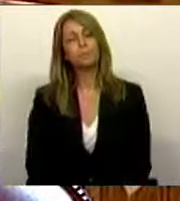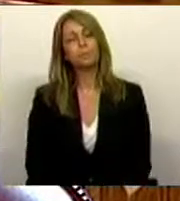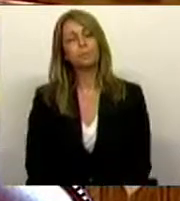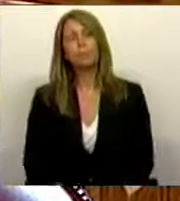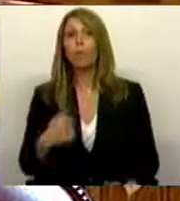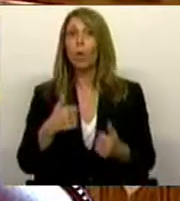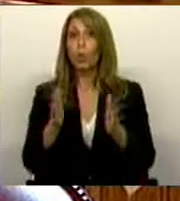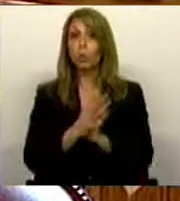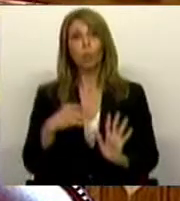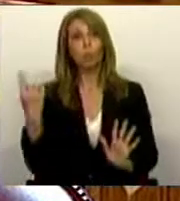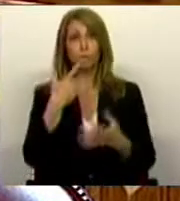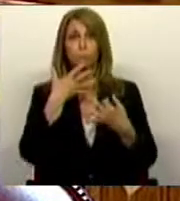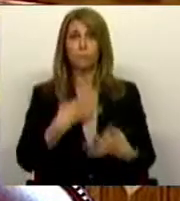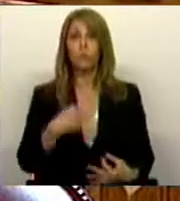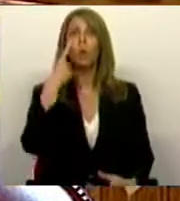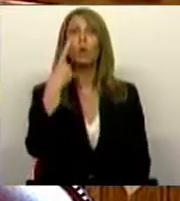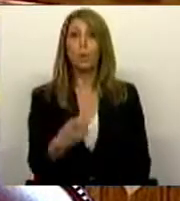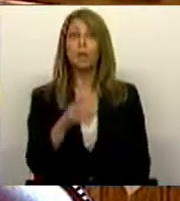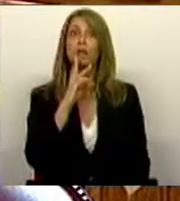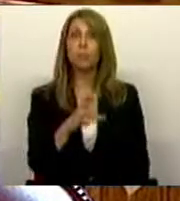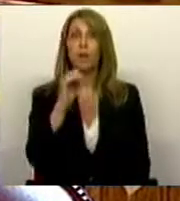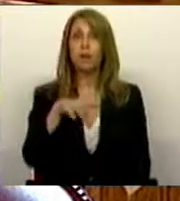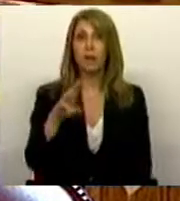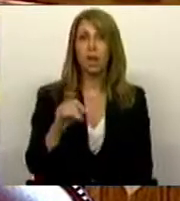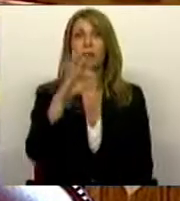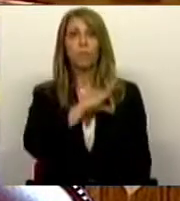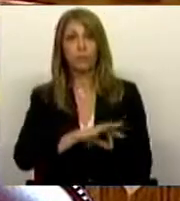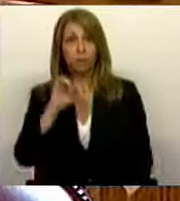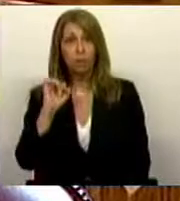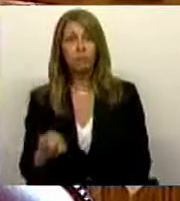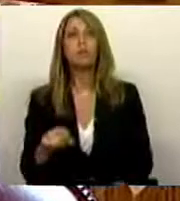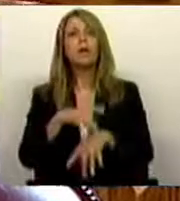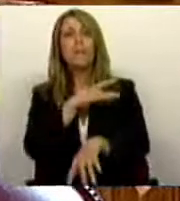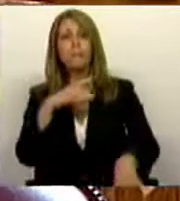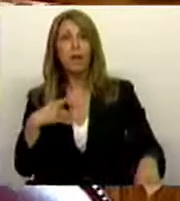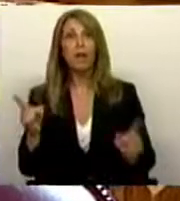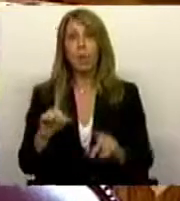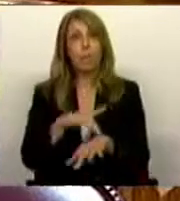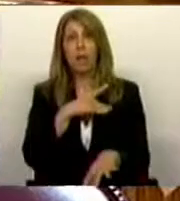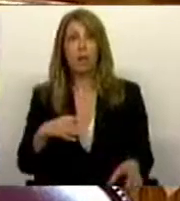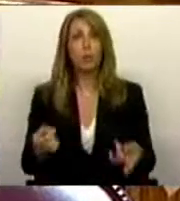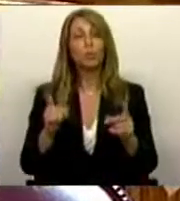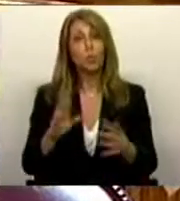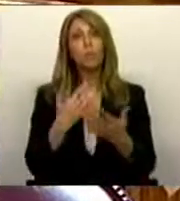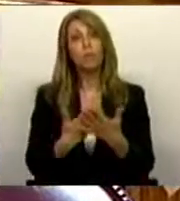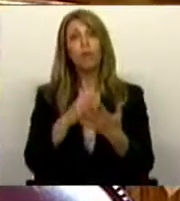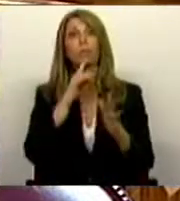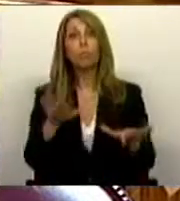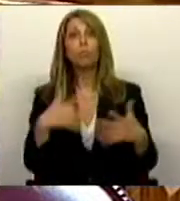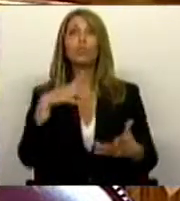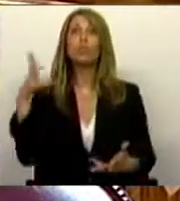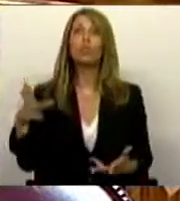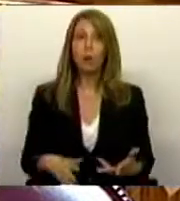Todos reconhecem também que foi a resposta do SNS, dos seus profissionais clínicos e não clínicos, que permitiram que Portugal tenha passado por